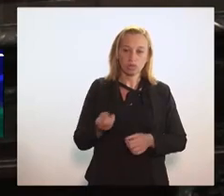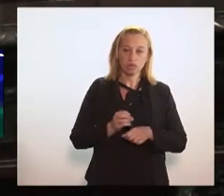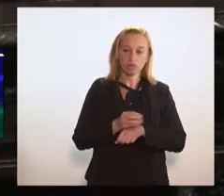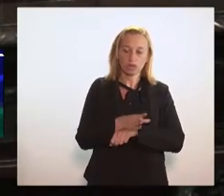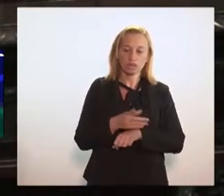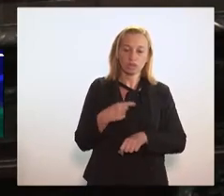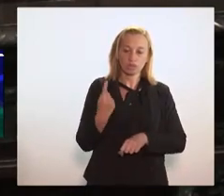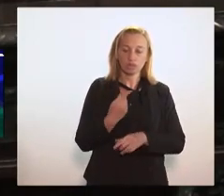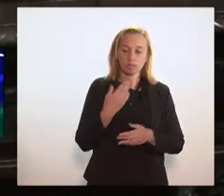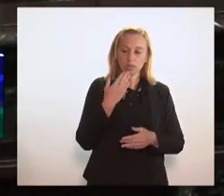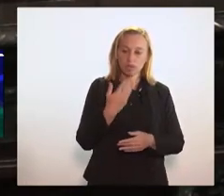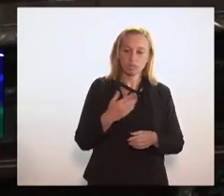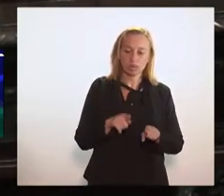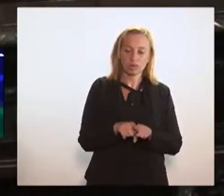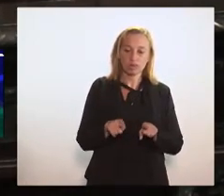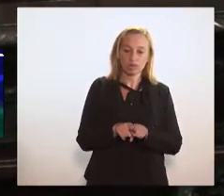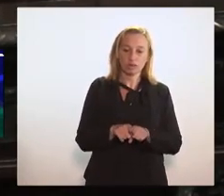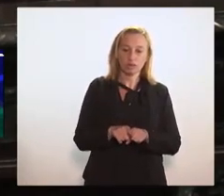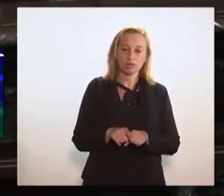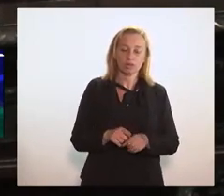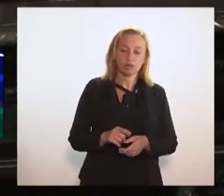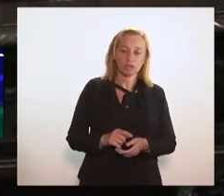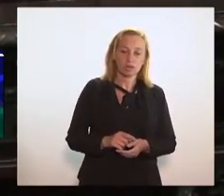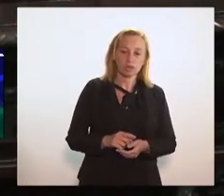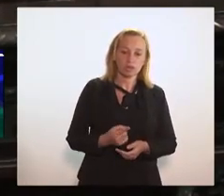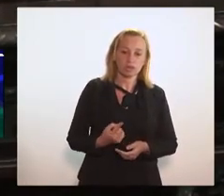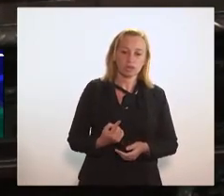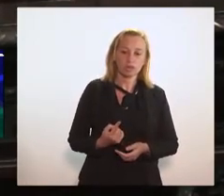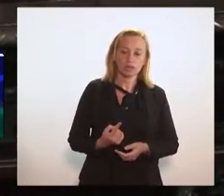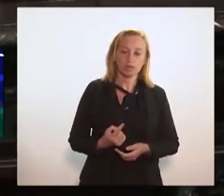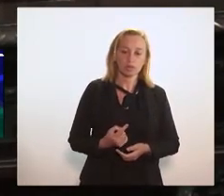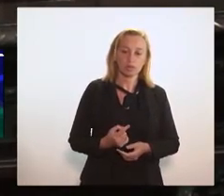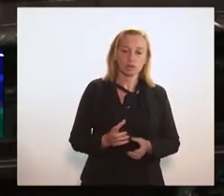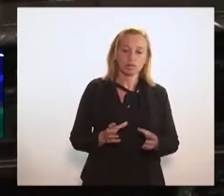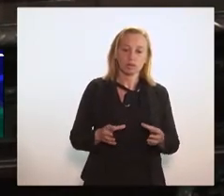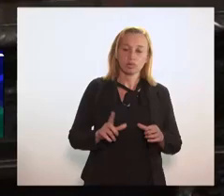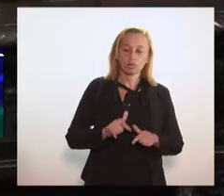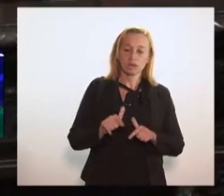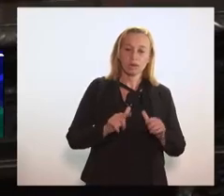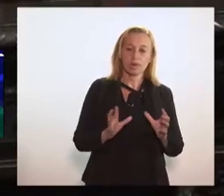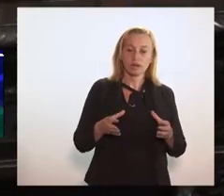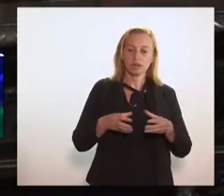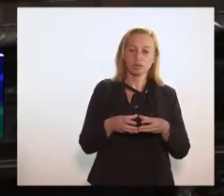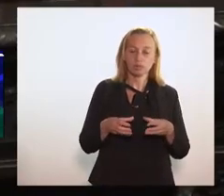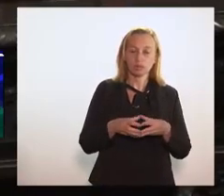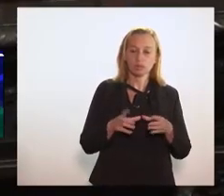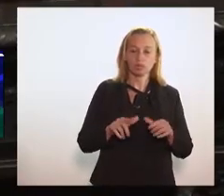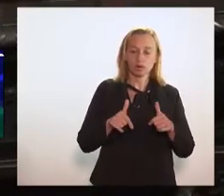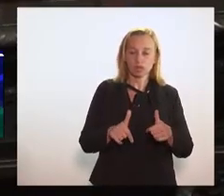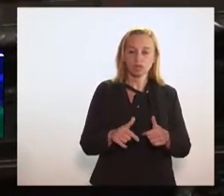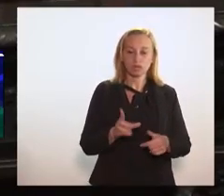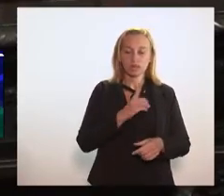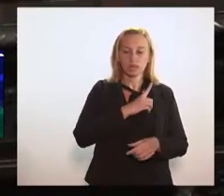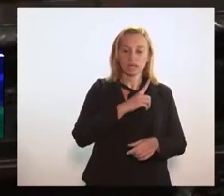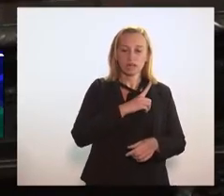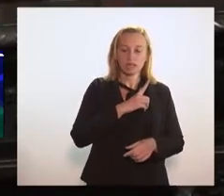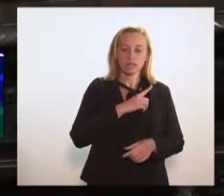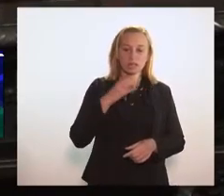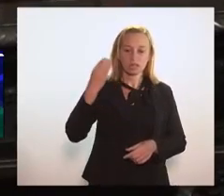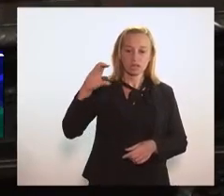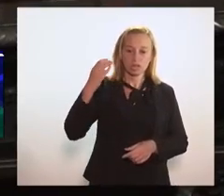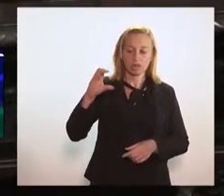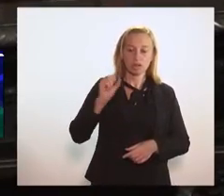também nós pedimos é a formatação de uma força-tarefa entre as delegacias de Niterói e São